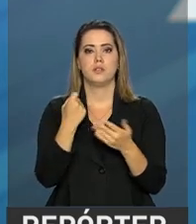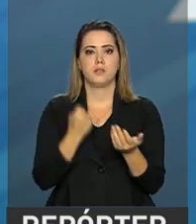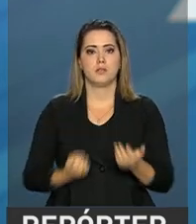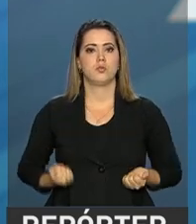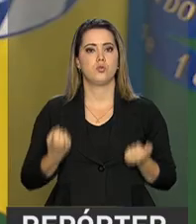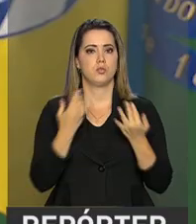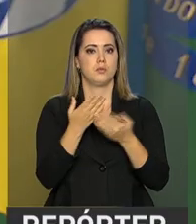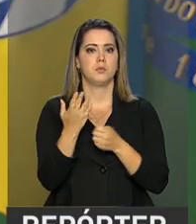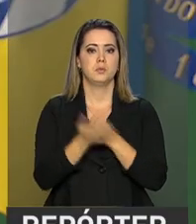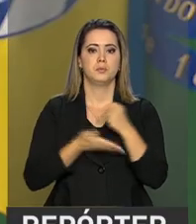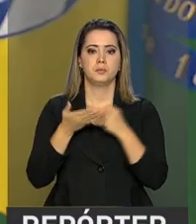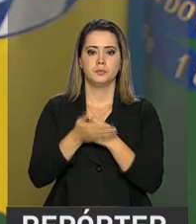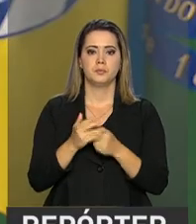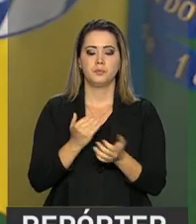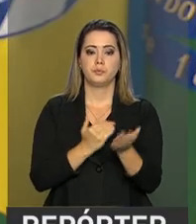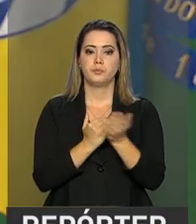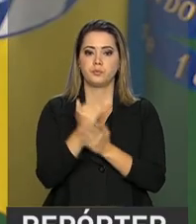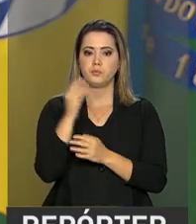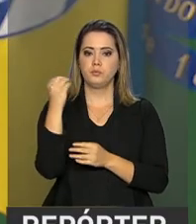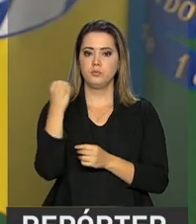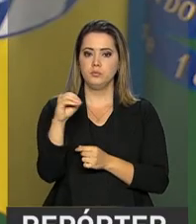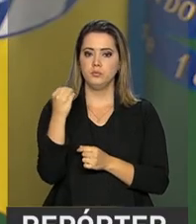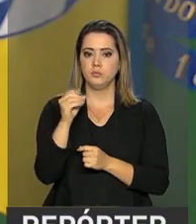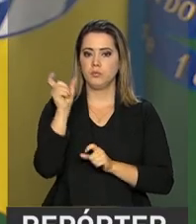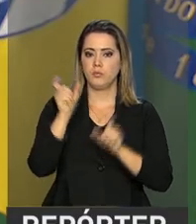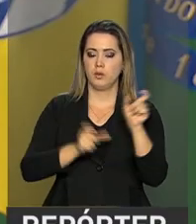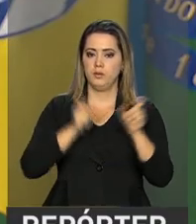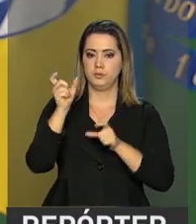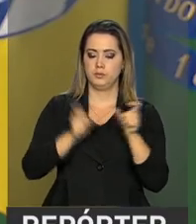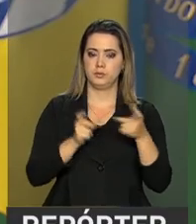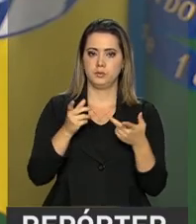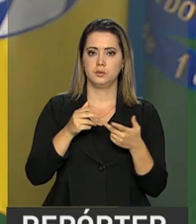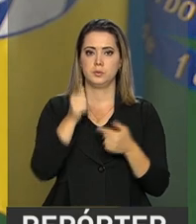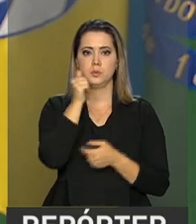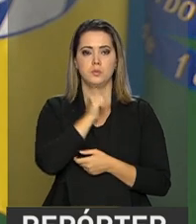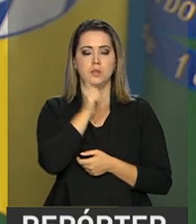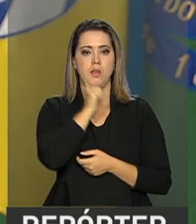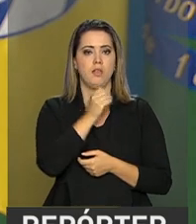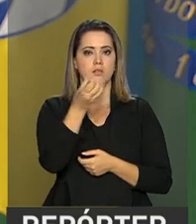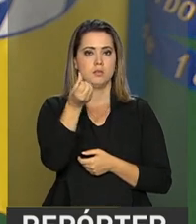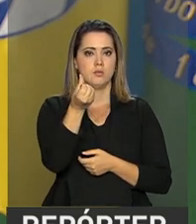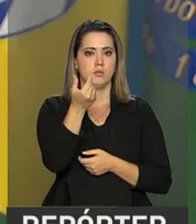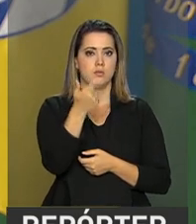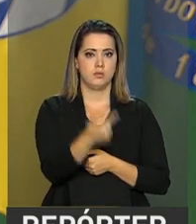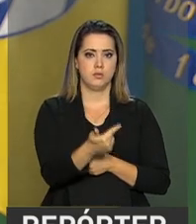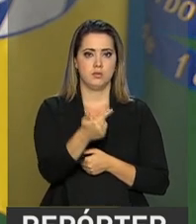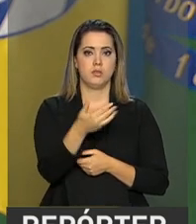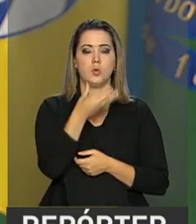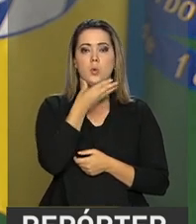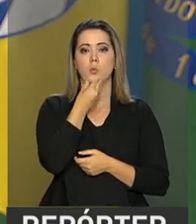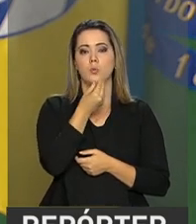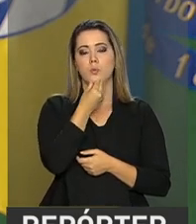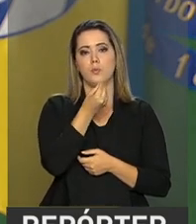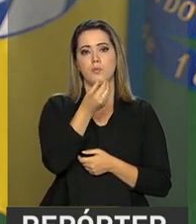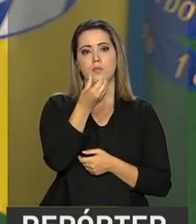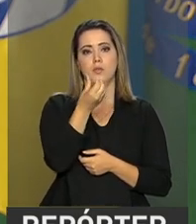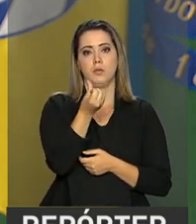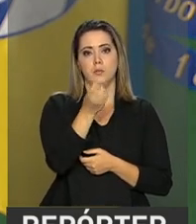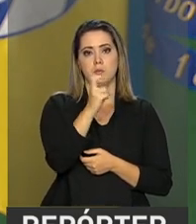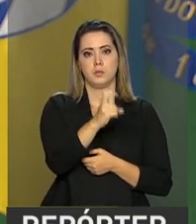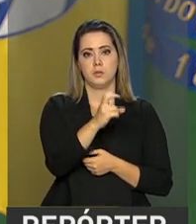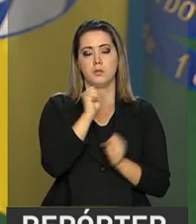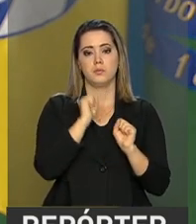mais básicas. A partir de outubro, aquelas mulheres com 62 e o homem com 65